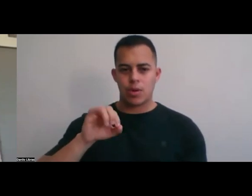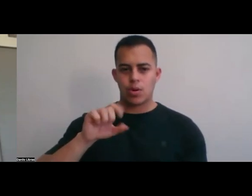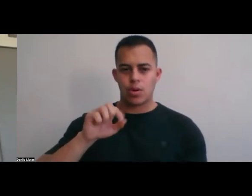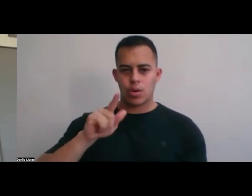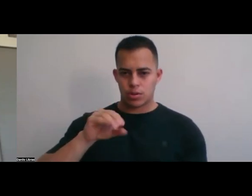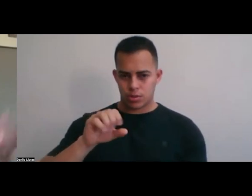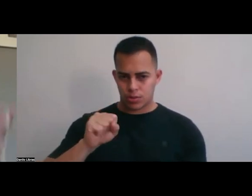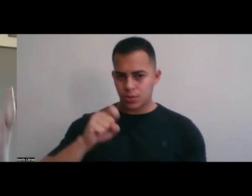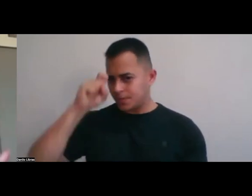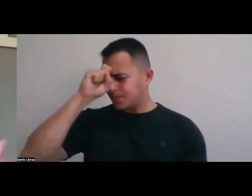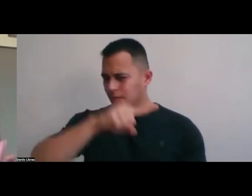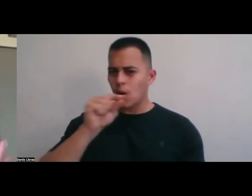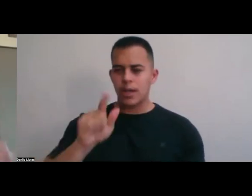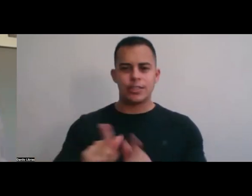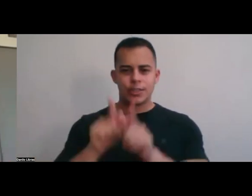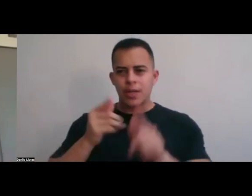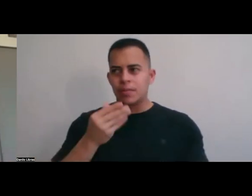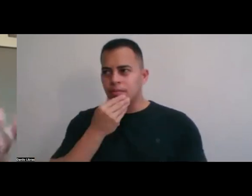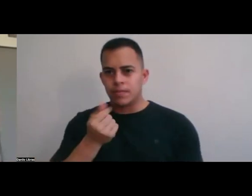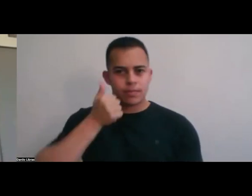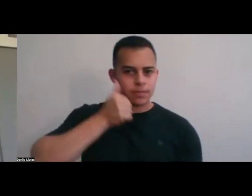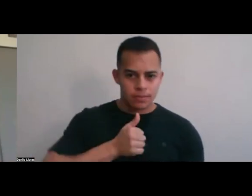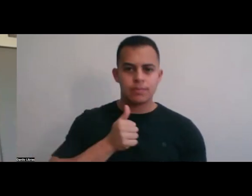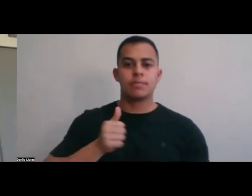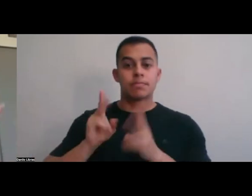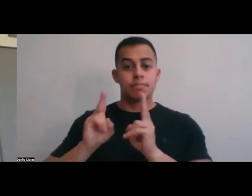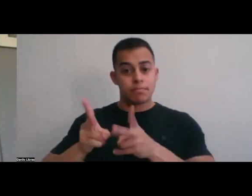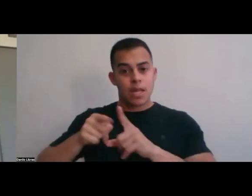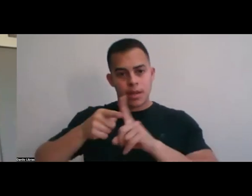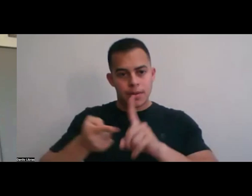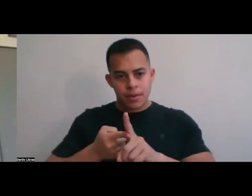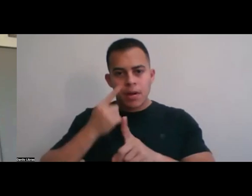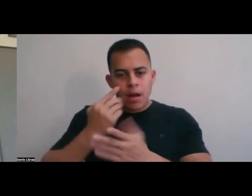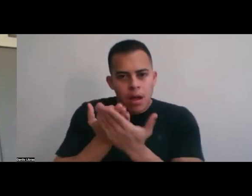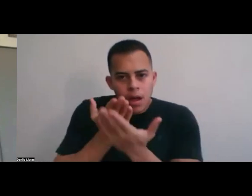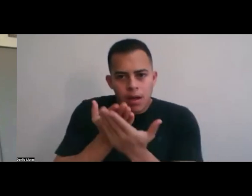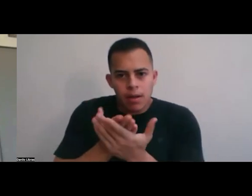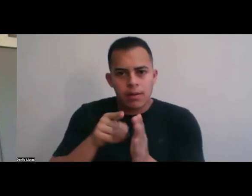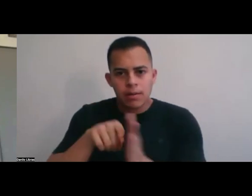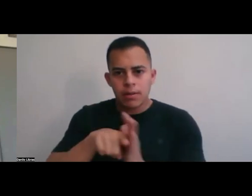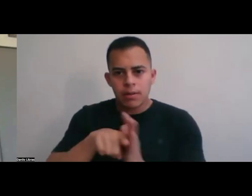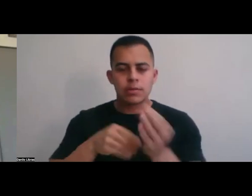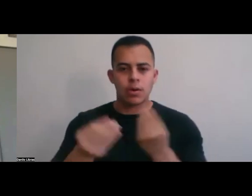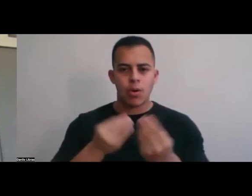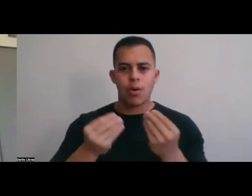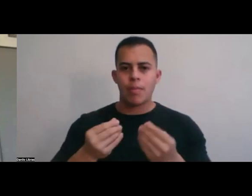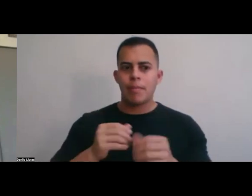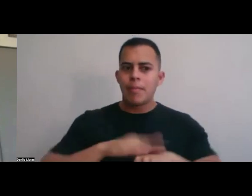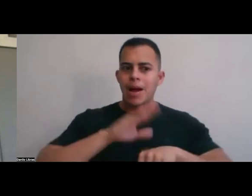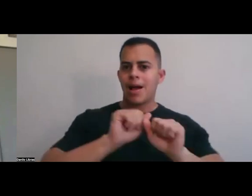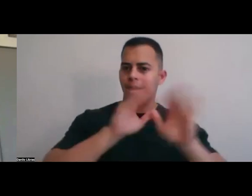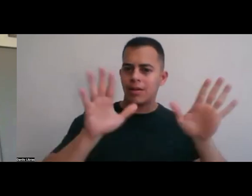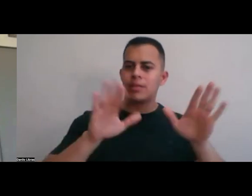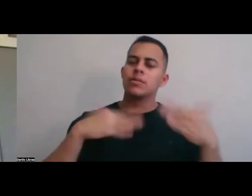gêmeos, um menino e uma menina, né? Convivendo ao mesmo tempo lá na gestação, para tu poder estudar essa diferença de uma forma mais adequada. Então a gente